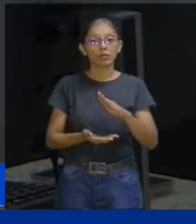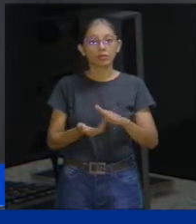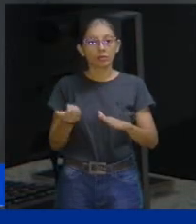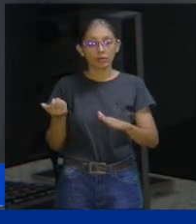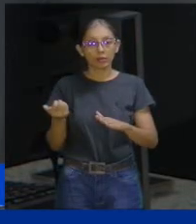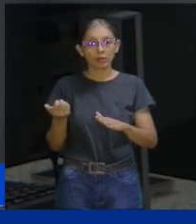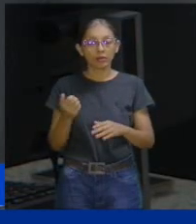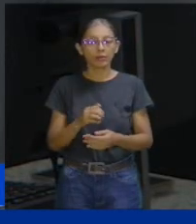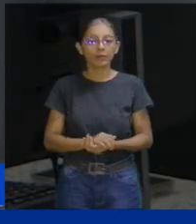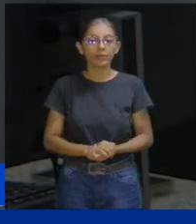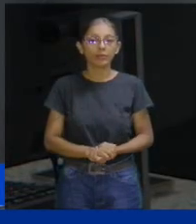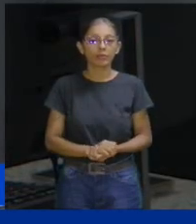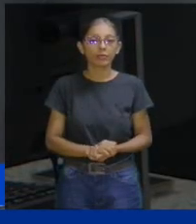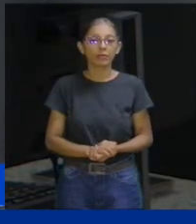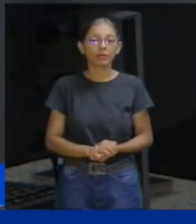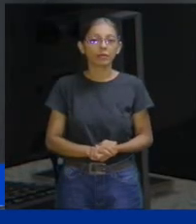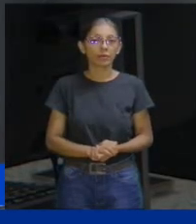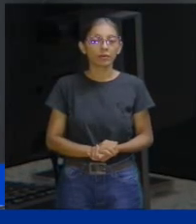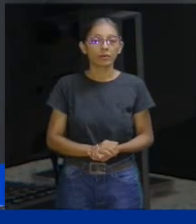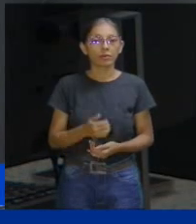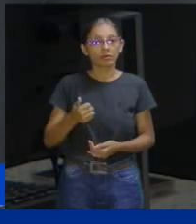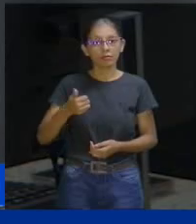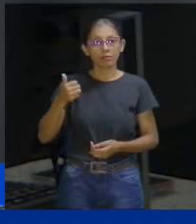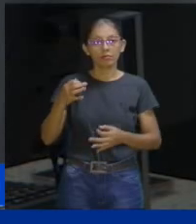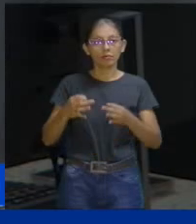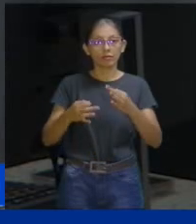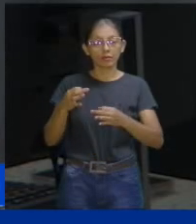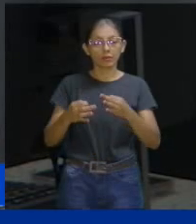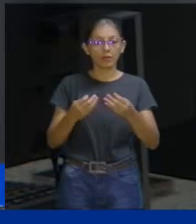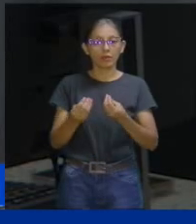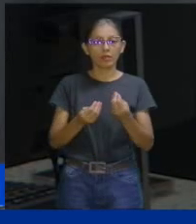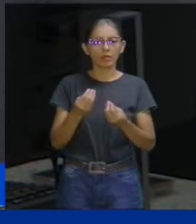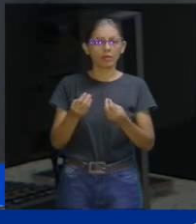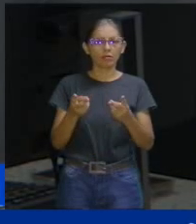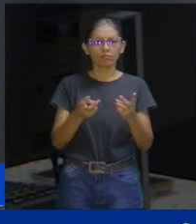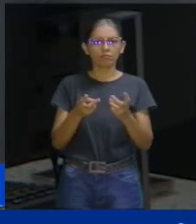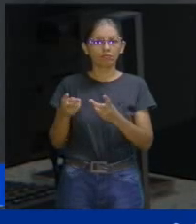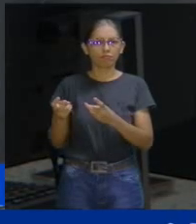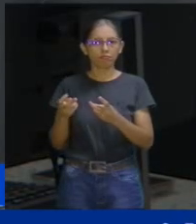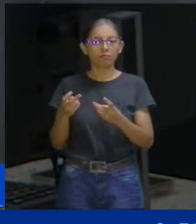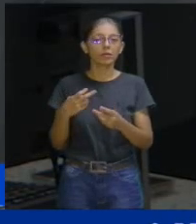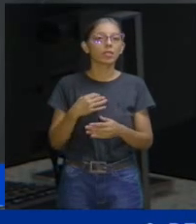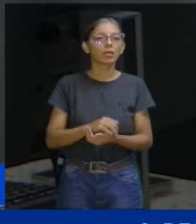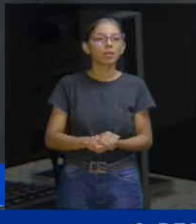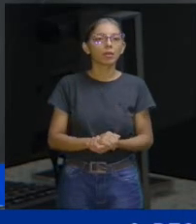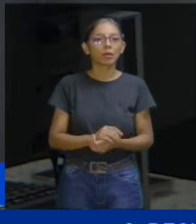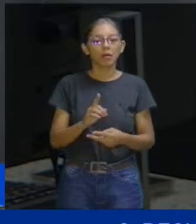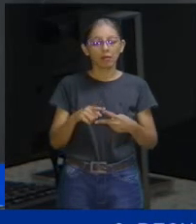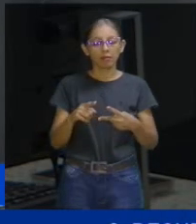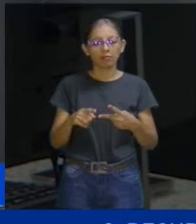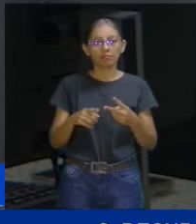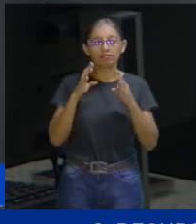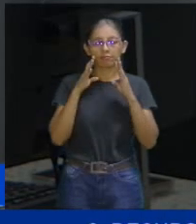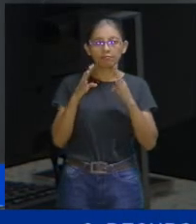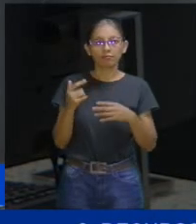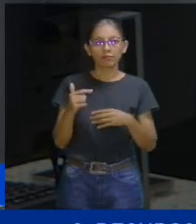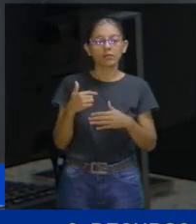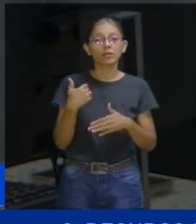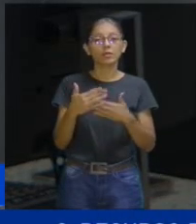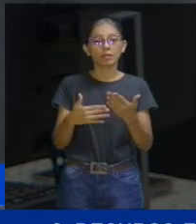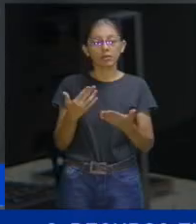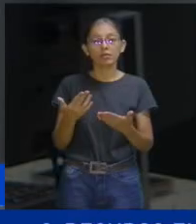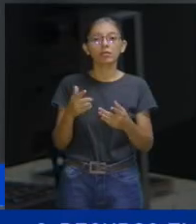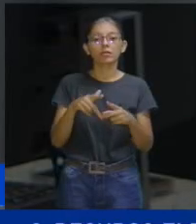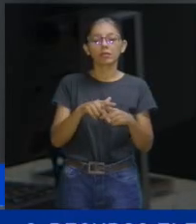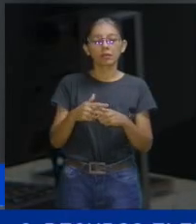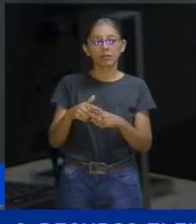primeiro grau, isso não foi aventado em sentença, né? Houve essa discussão posterior no seu primeiro embargo. Então, entendo que os embargos colocados